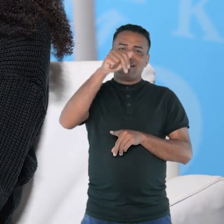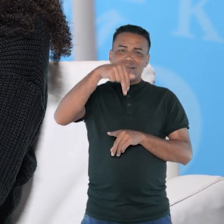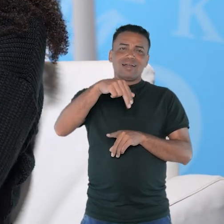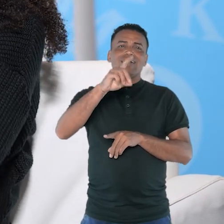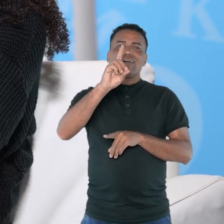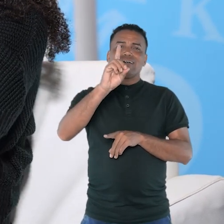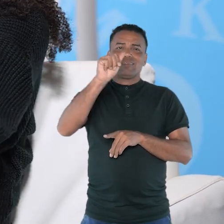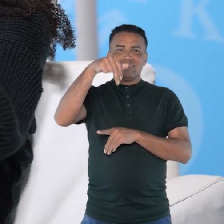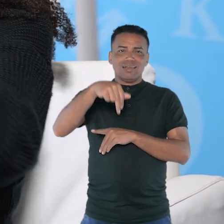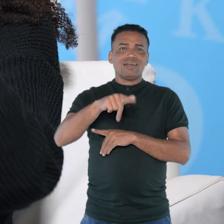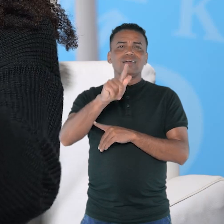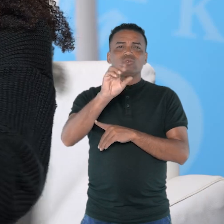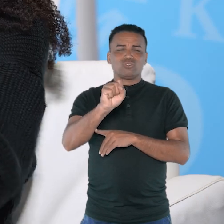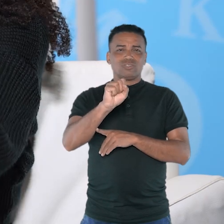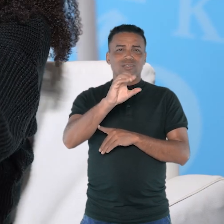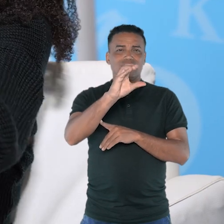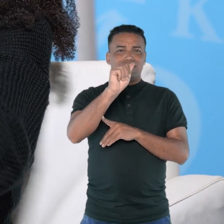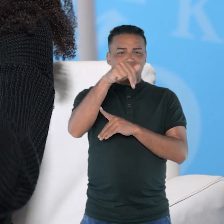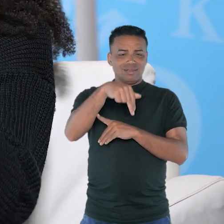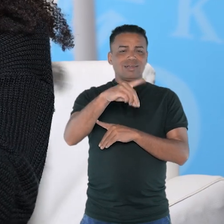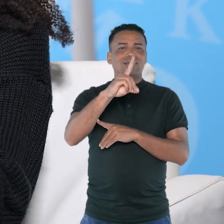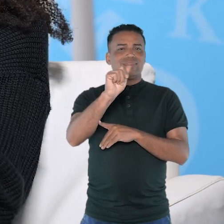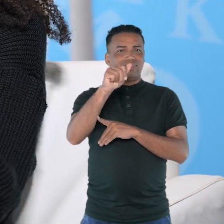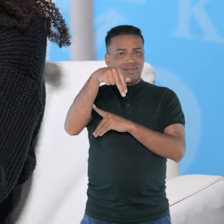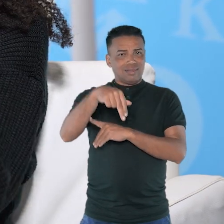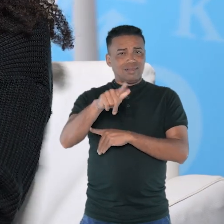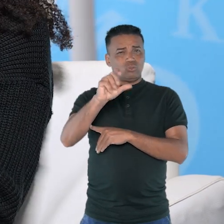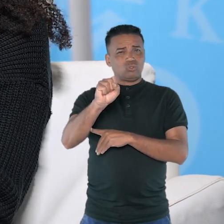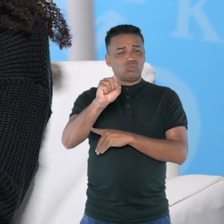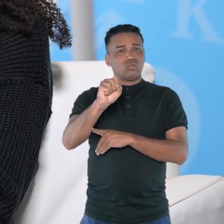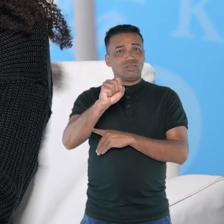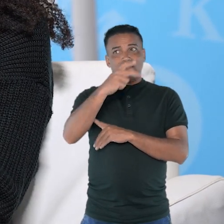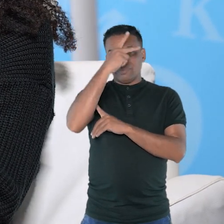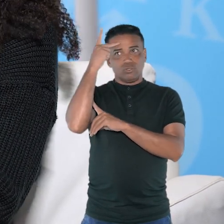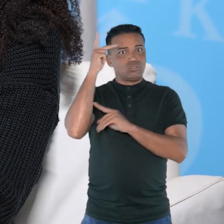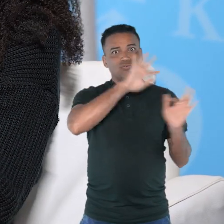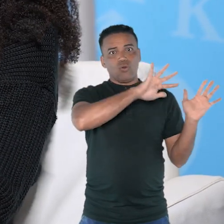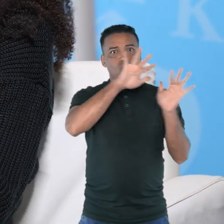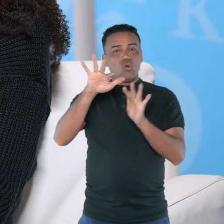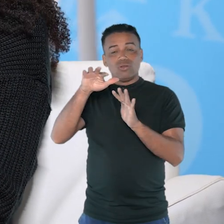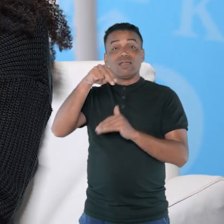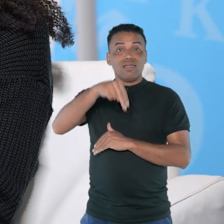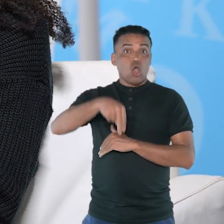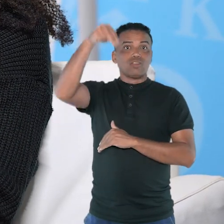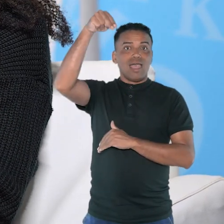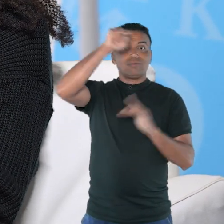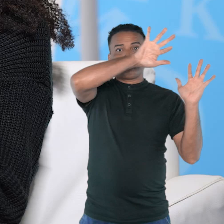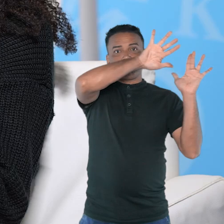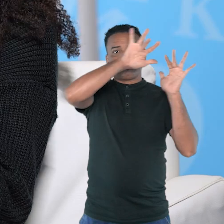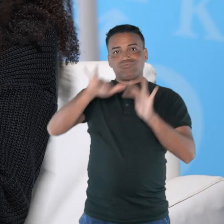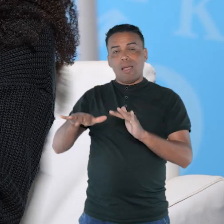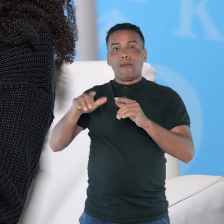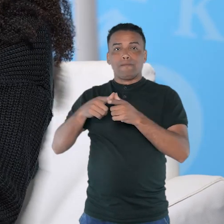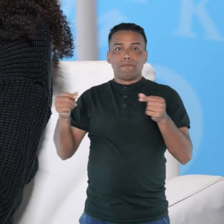maioria, ficou um imaginário na cidade de que a maioria dos candangos eram do Nordeste. Mas eu